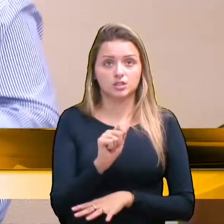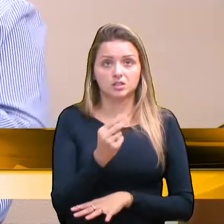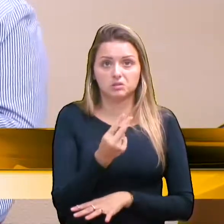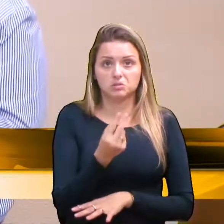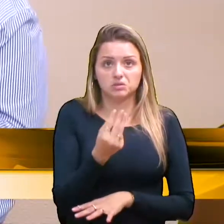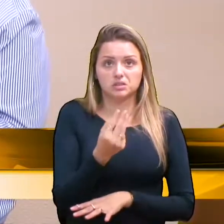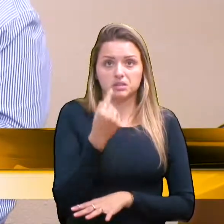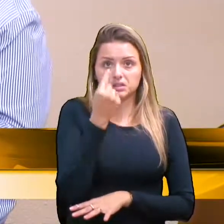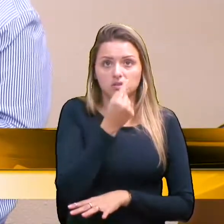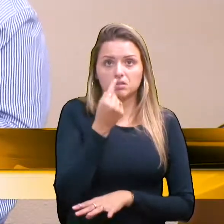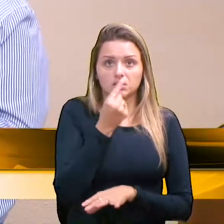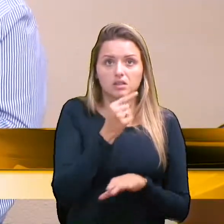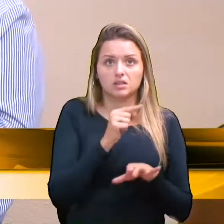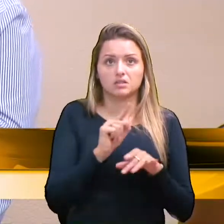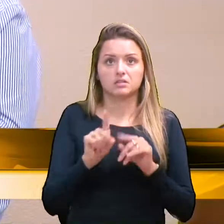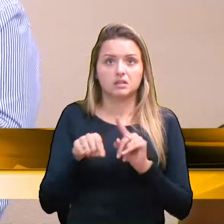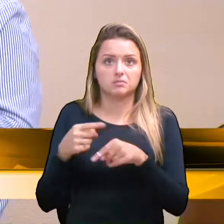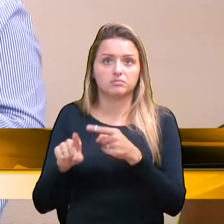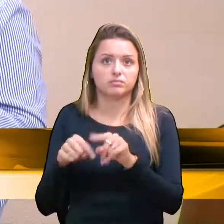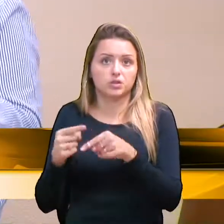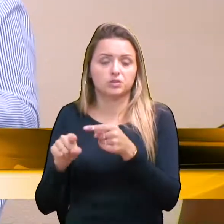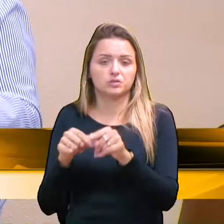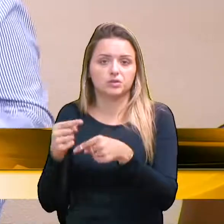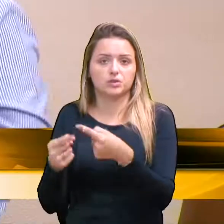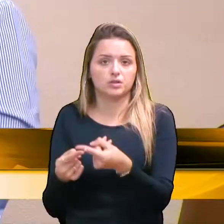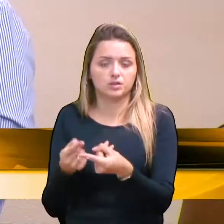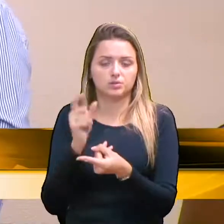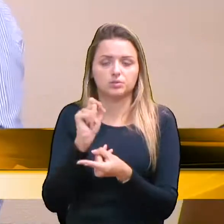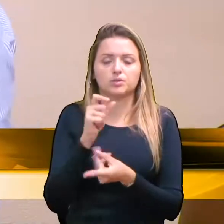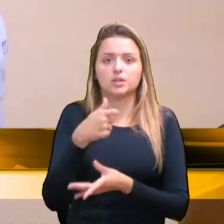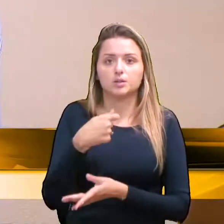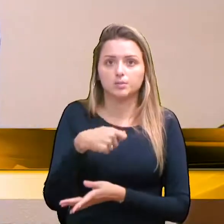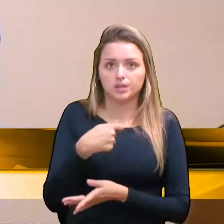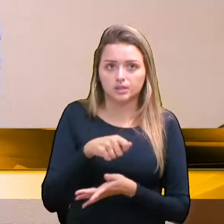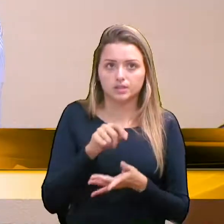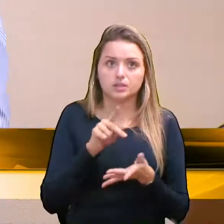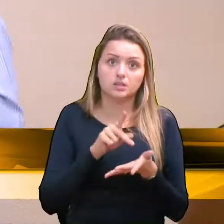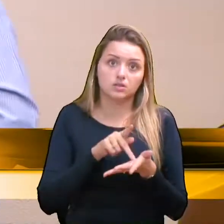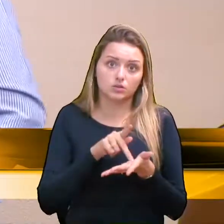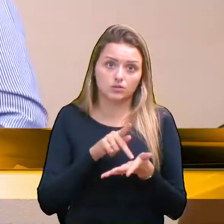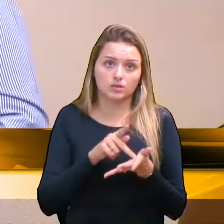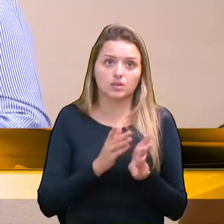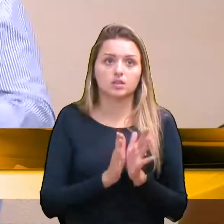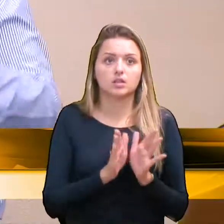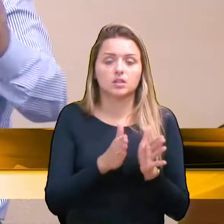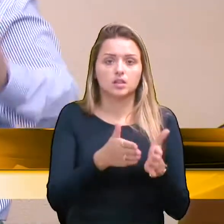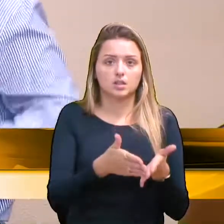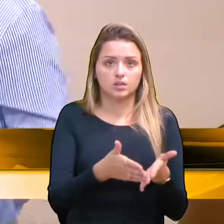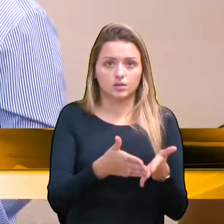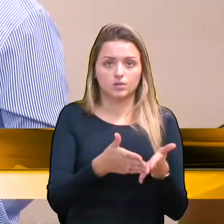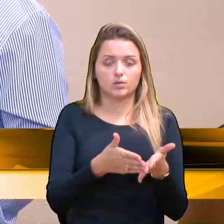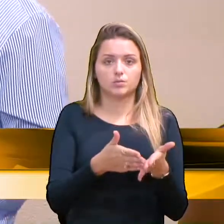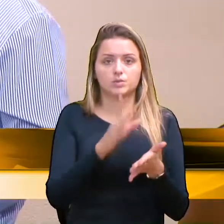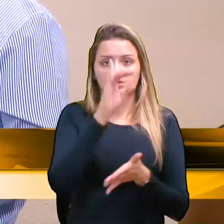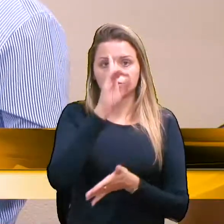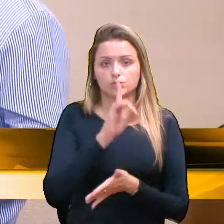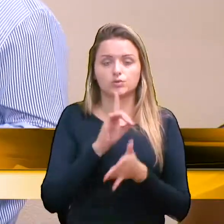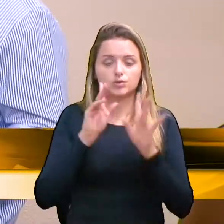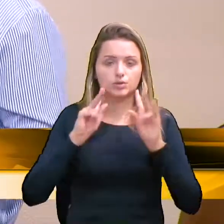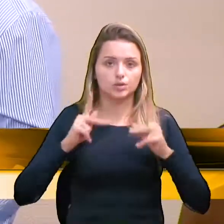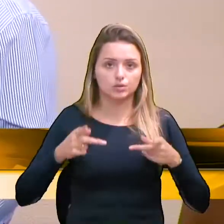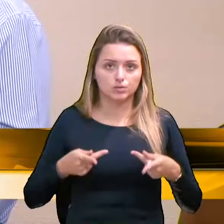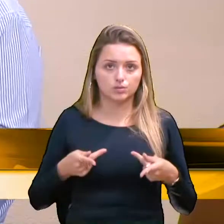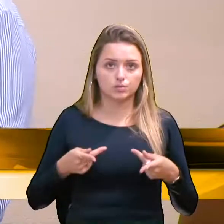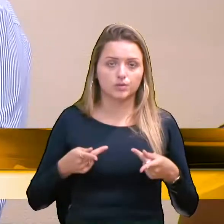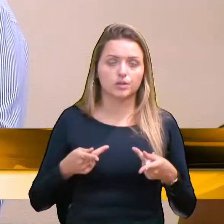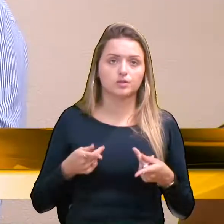sendo empilhada de um dia para o outro. Então, assim, o que nós precisamos fazer, acho que a Comissão de Direitos Humanos, que